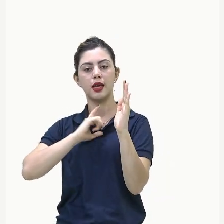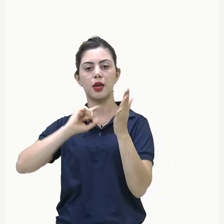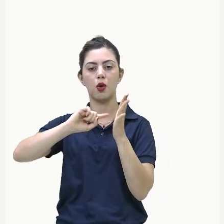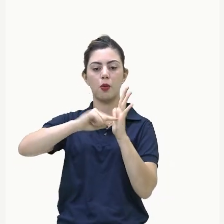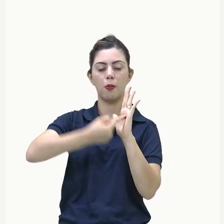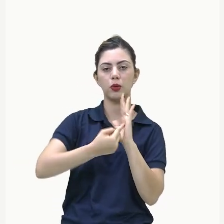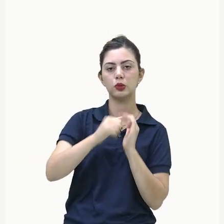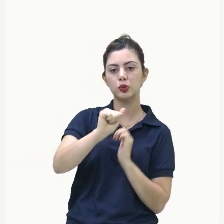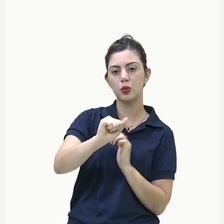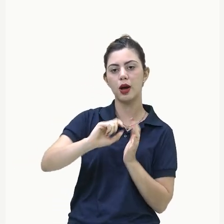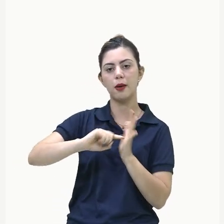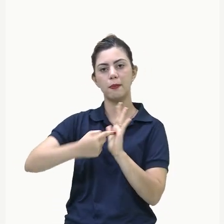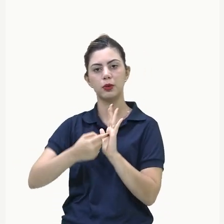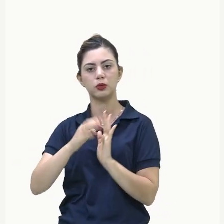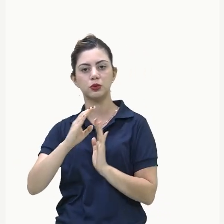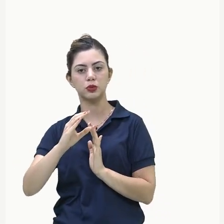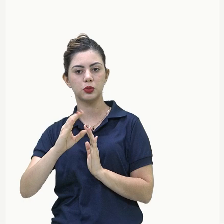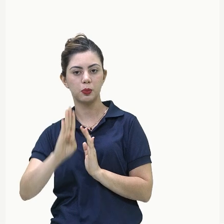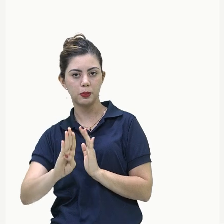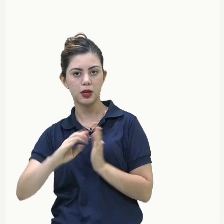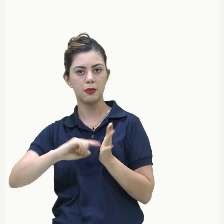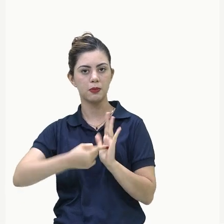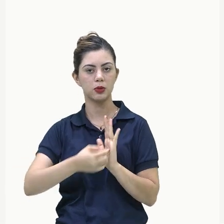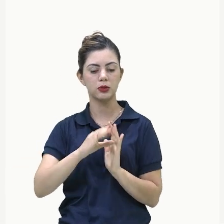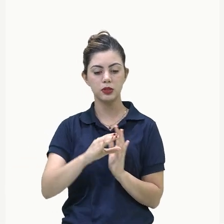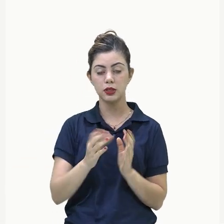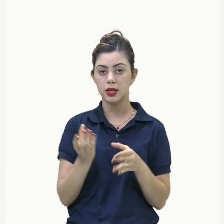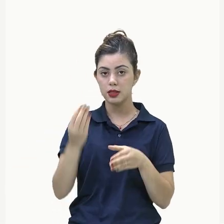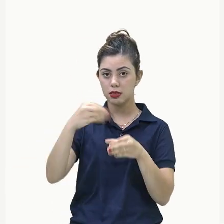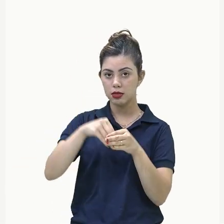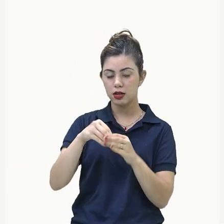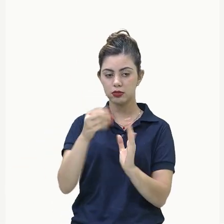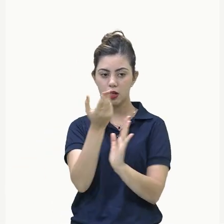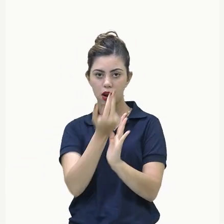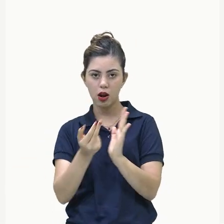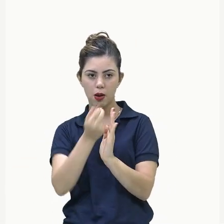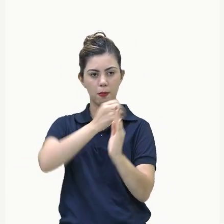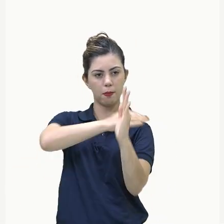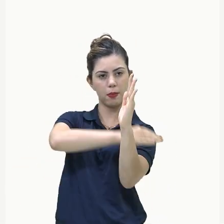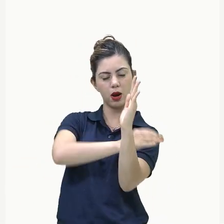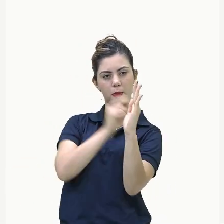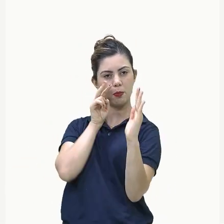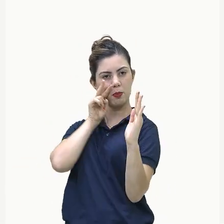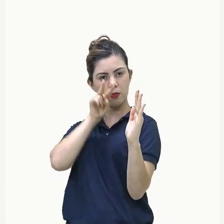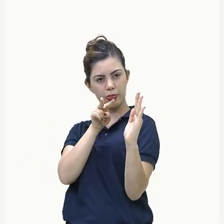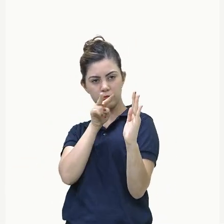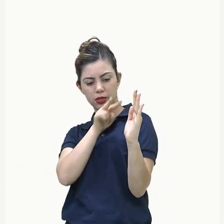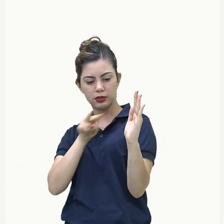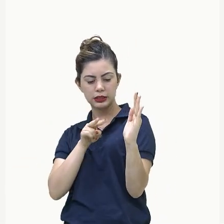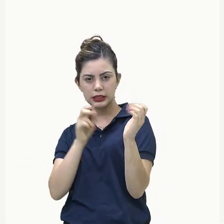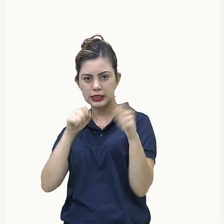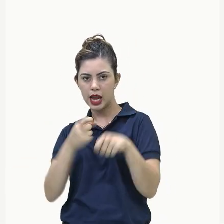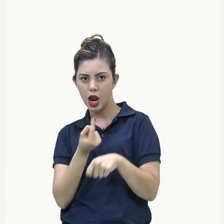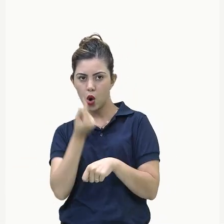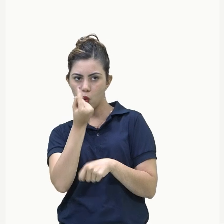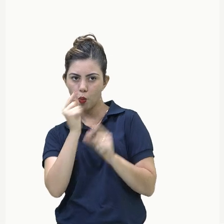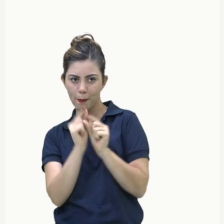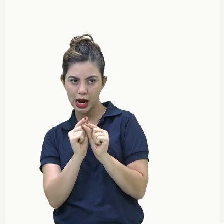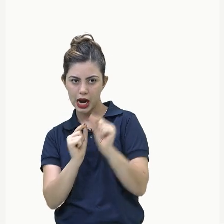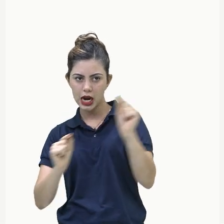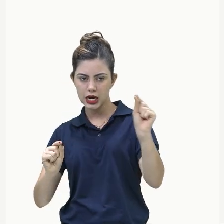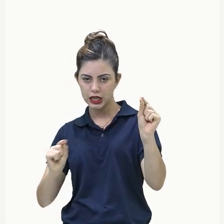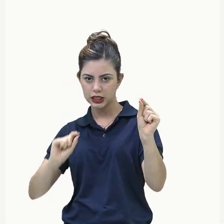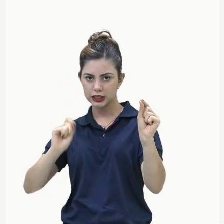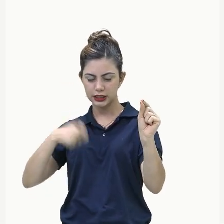ponto B e o ponto C. Faço a localização deles no plano cartesiano e vejo lá se eu consigo traçar